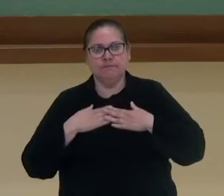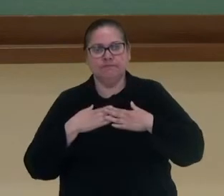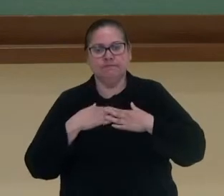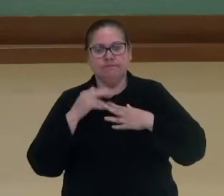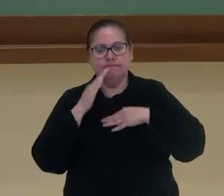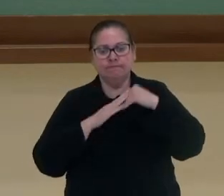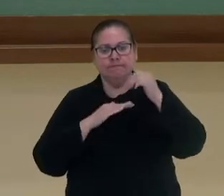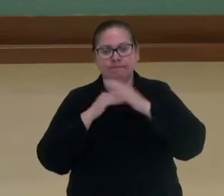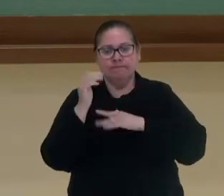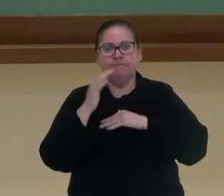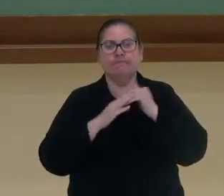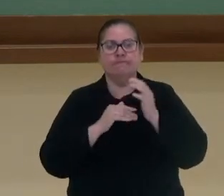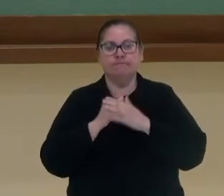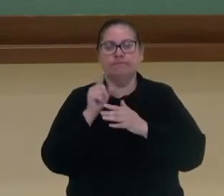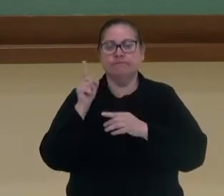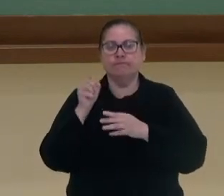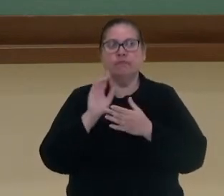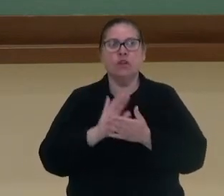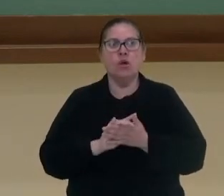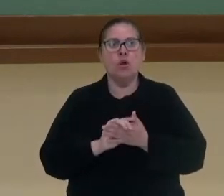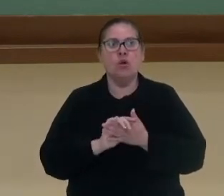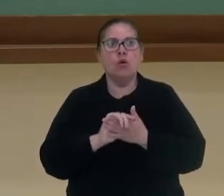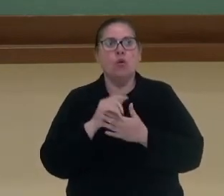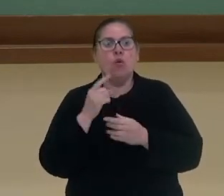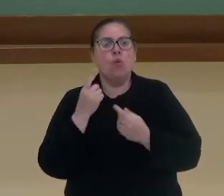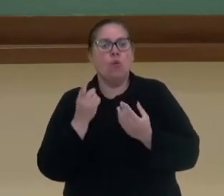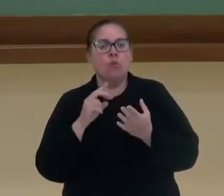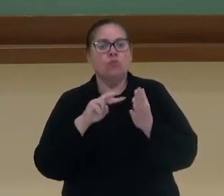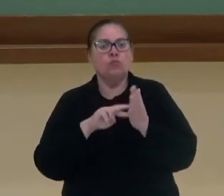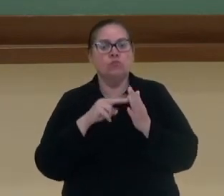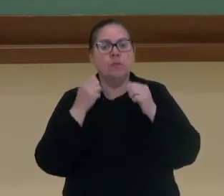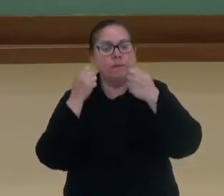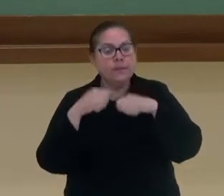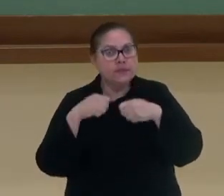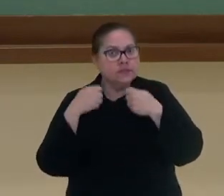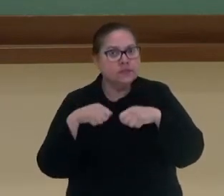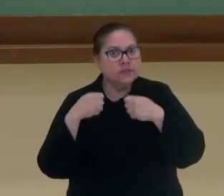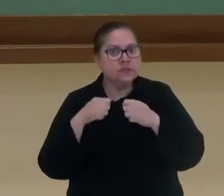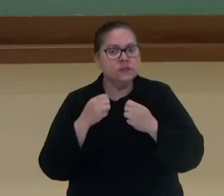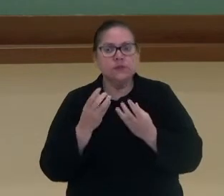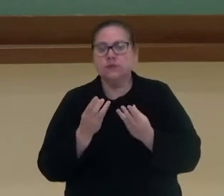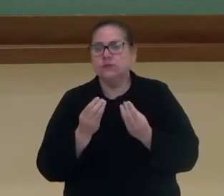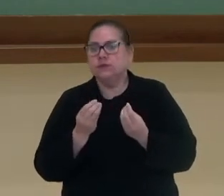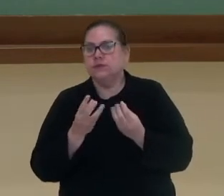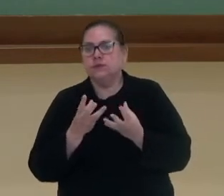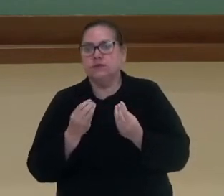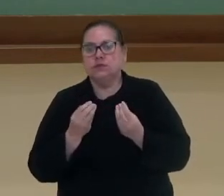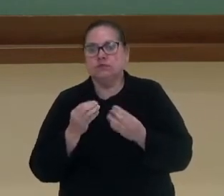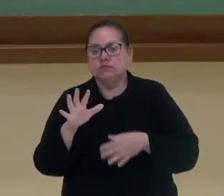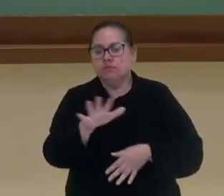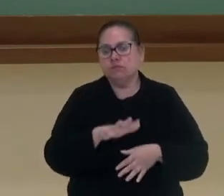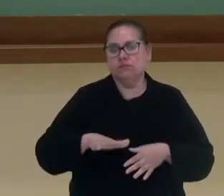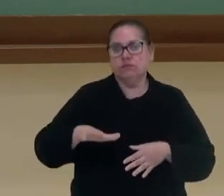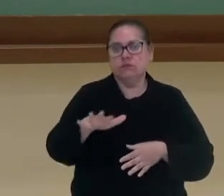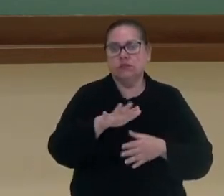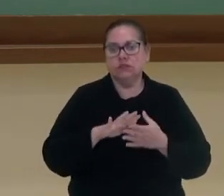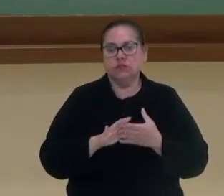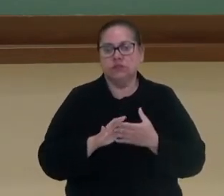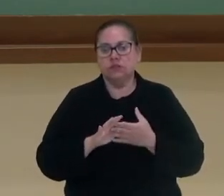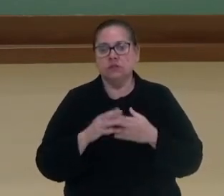essas práticas ali. Ou seja, eu preciso muito do